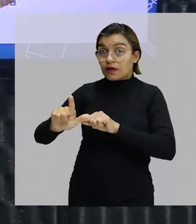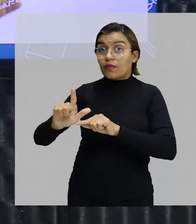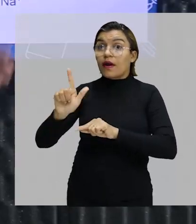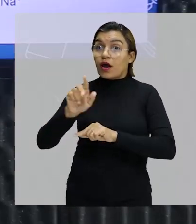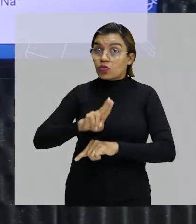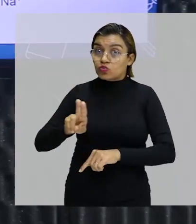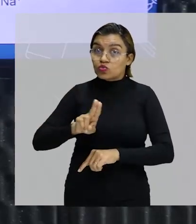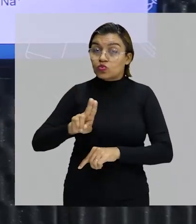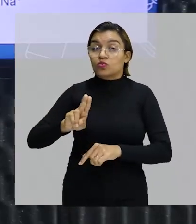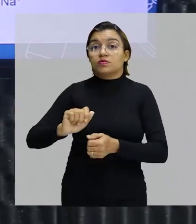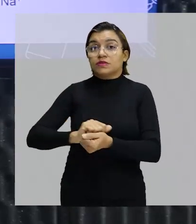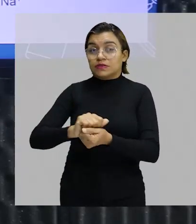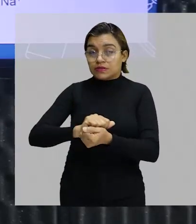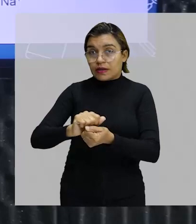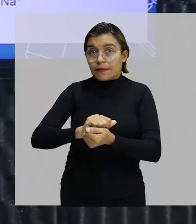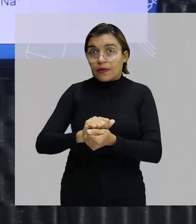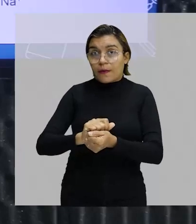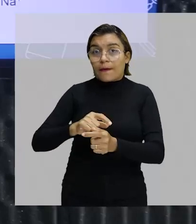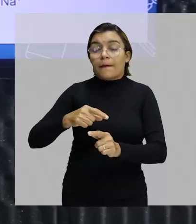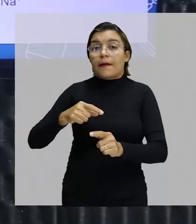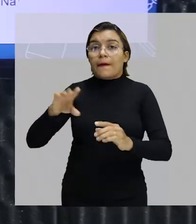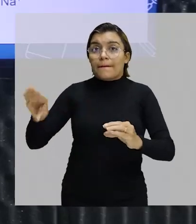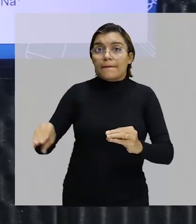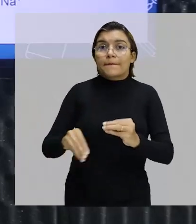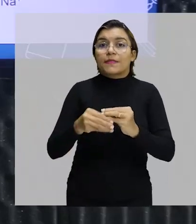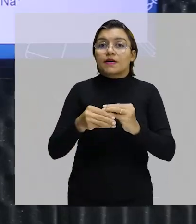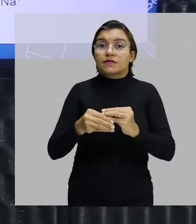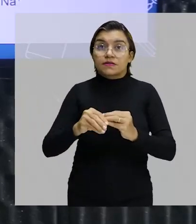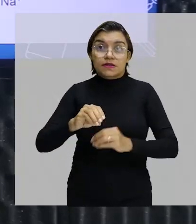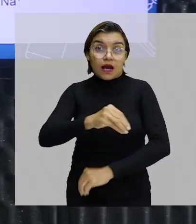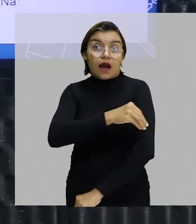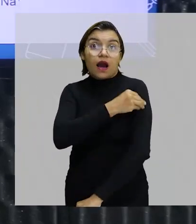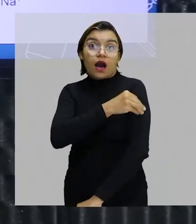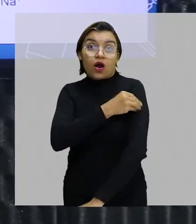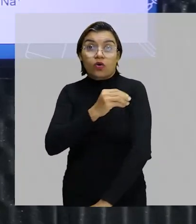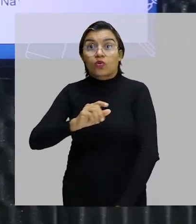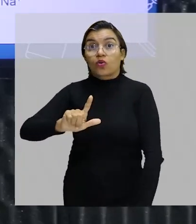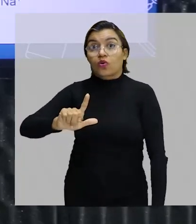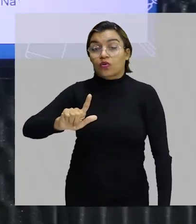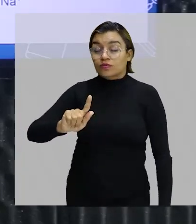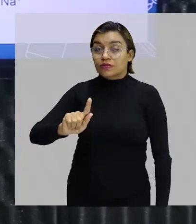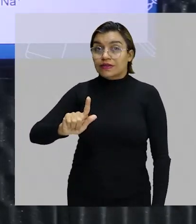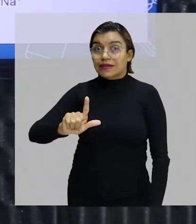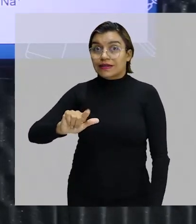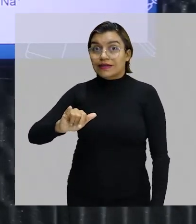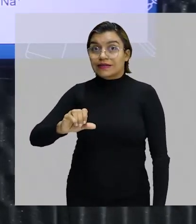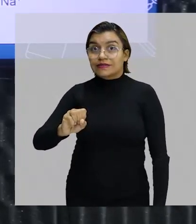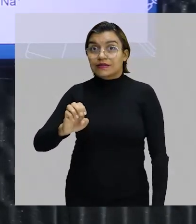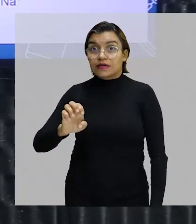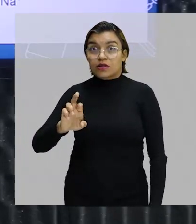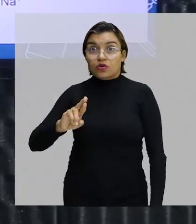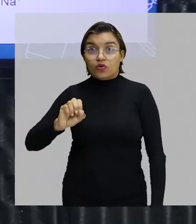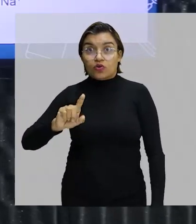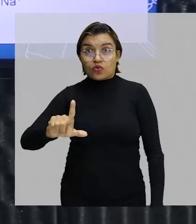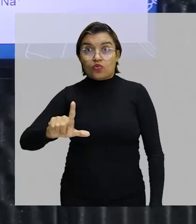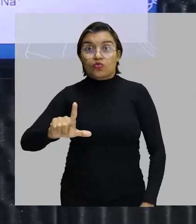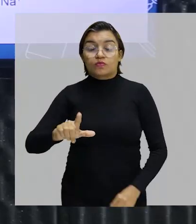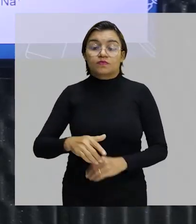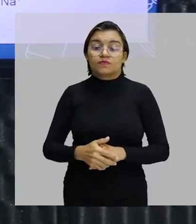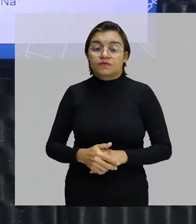sabão, mais um álcool, só que um álcool chamado de glicerol, que talvez você já ouviu falar